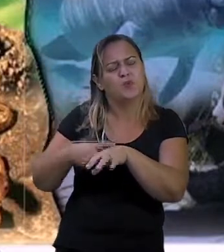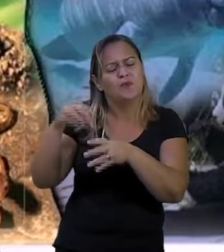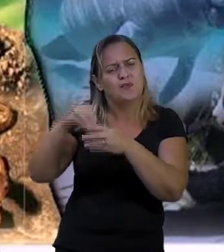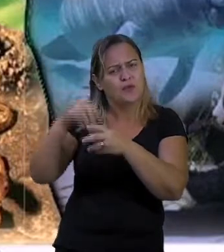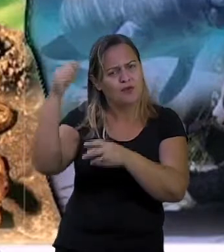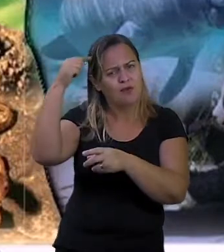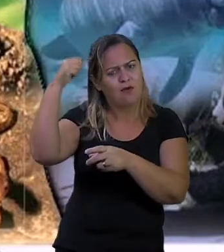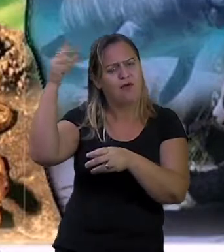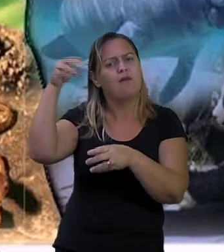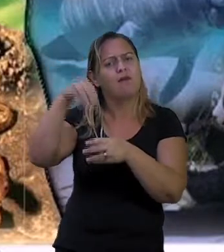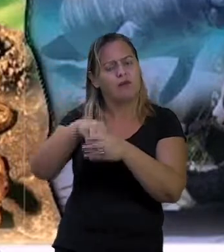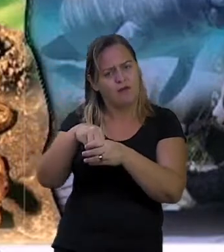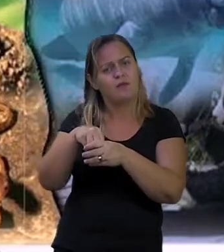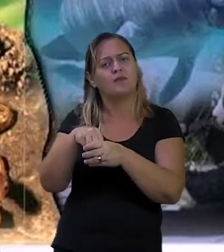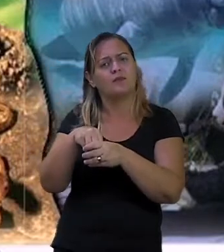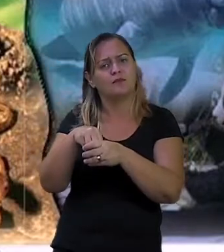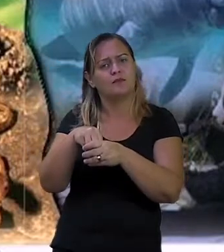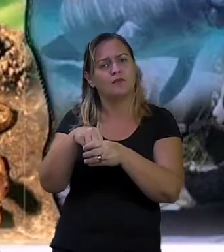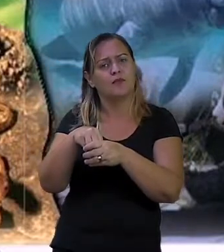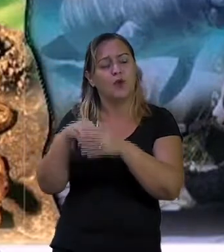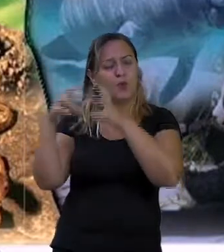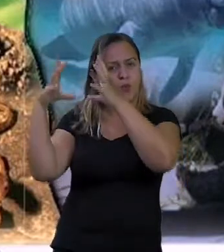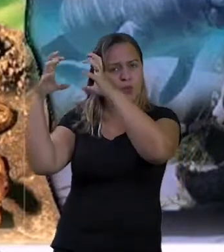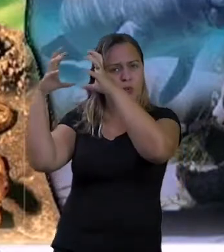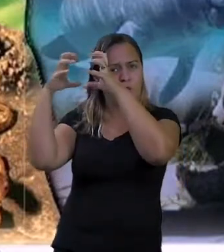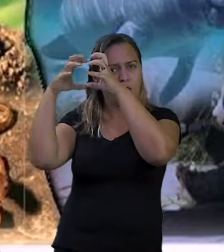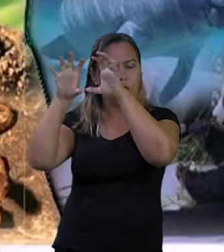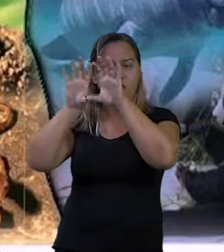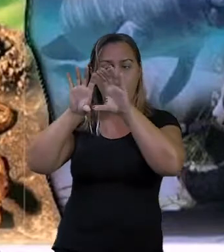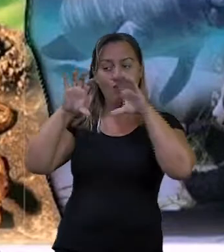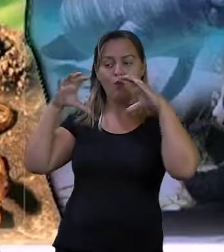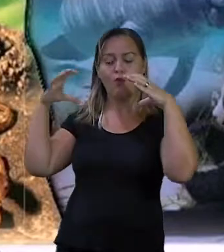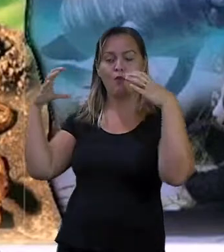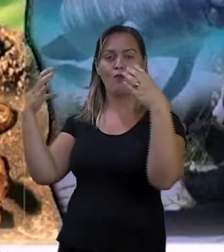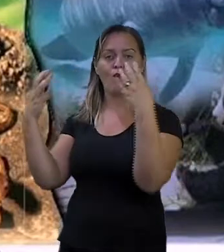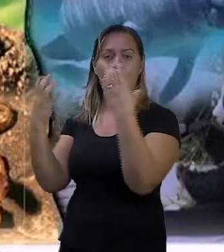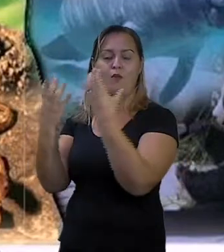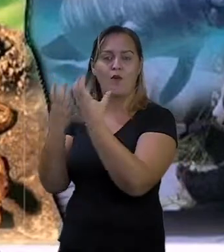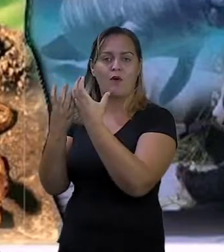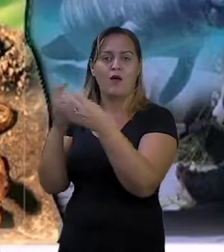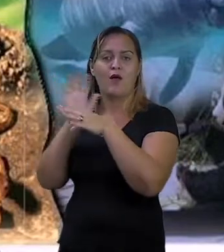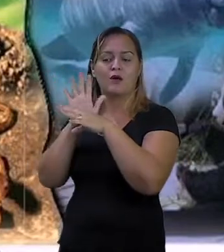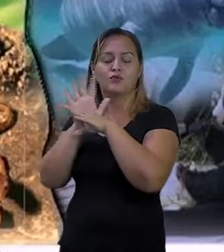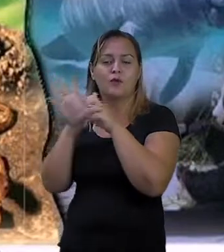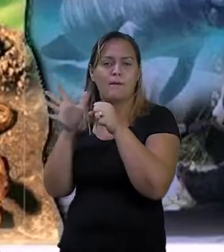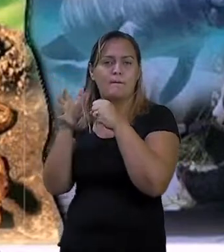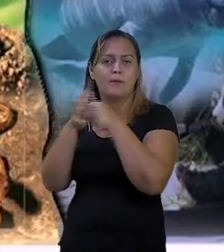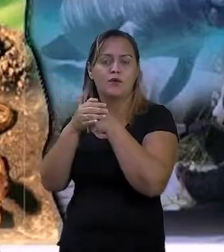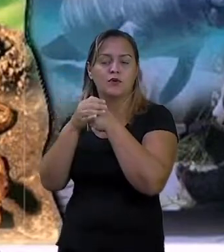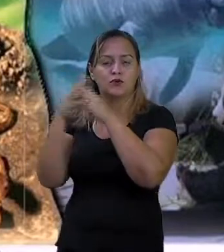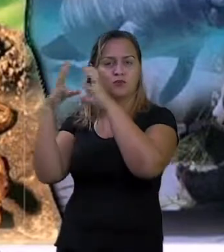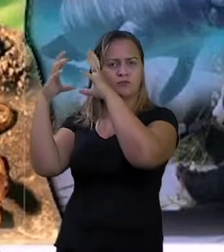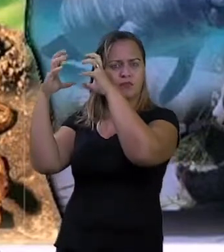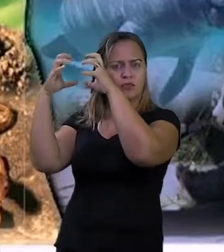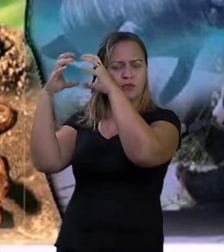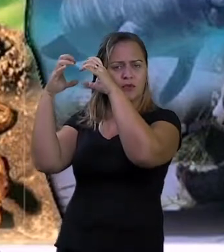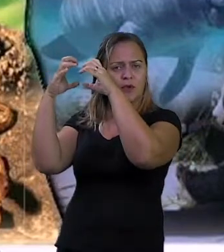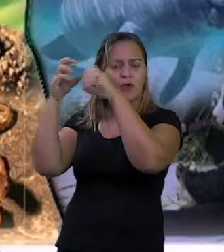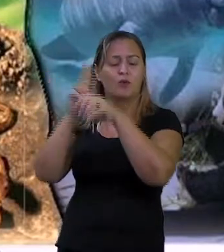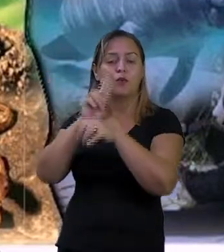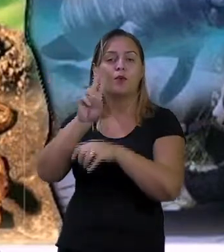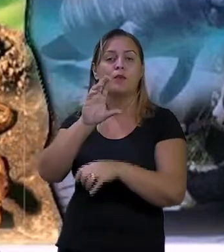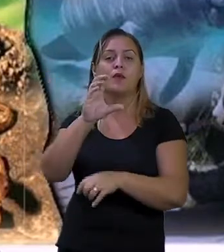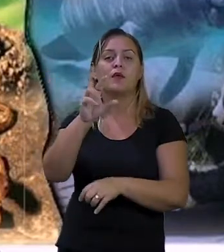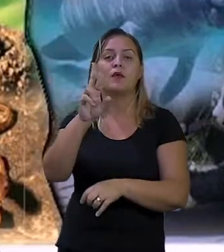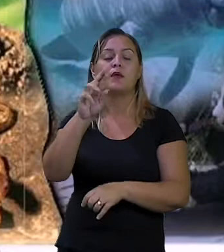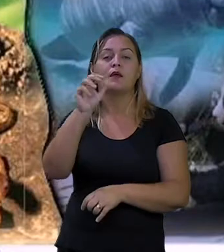cabeça e que envolve o cérebro. Serve de proteção para este cérebro e